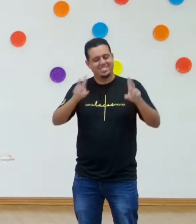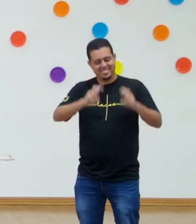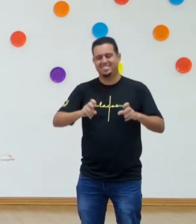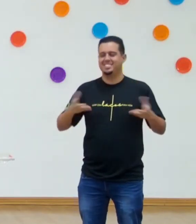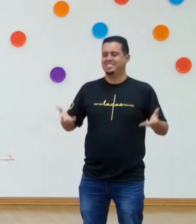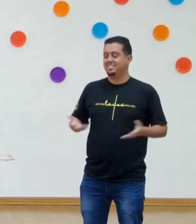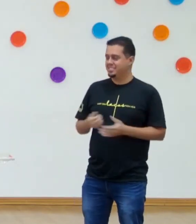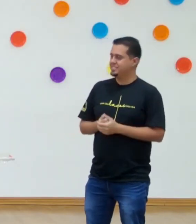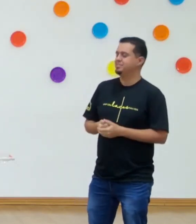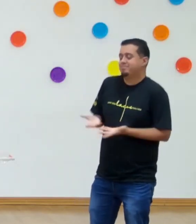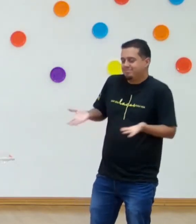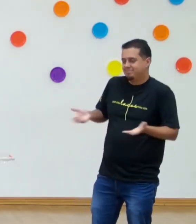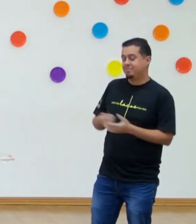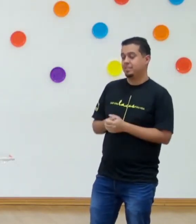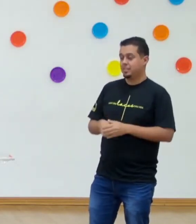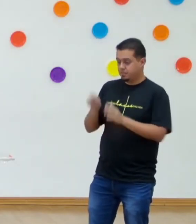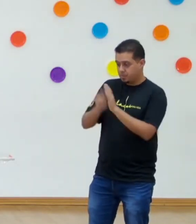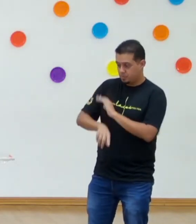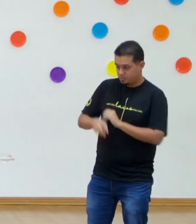Pois é, aí a segunda.